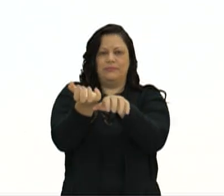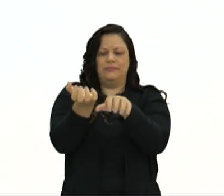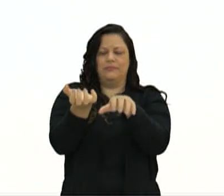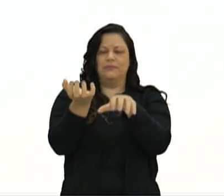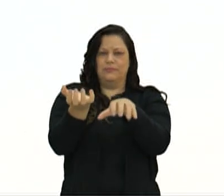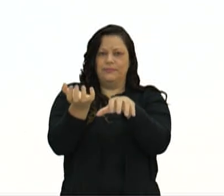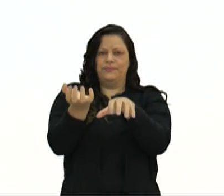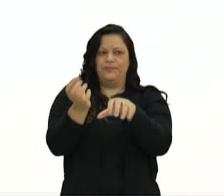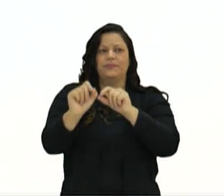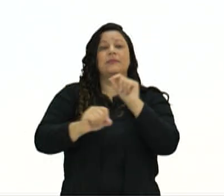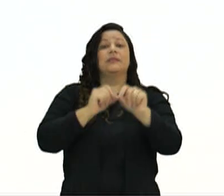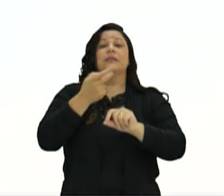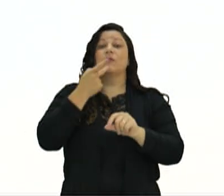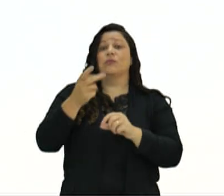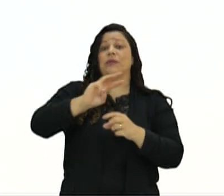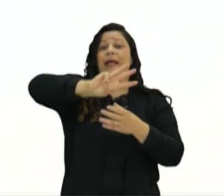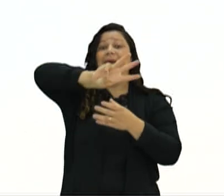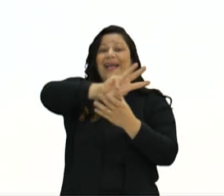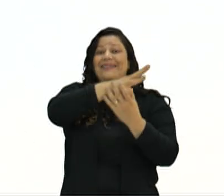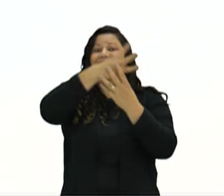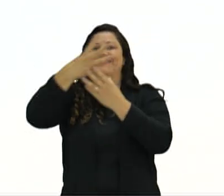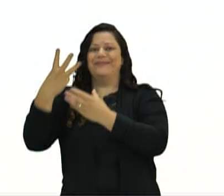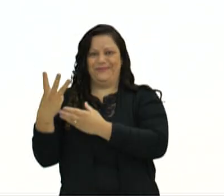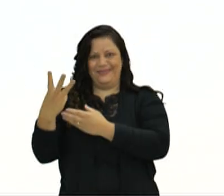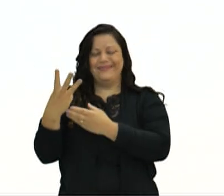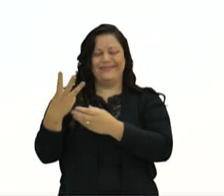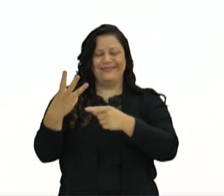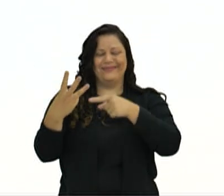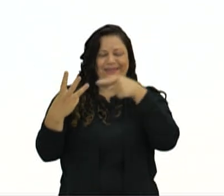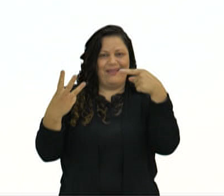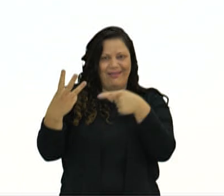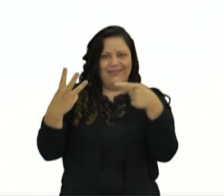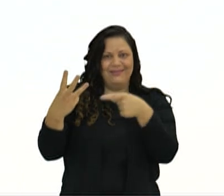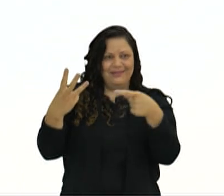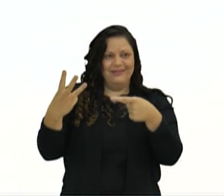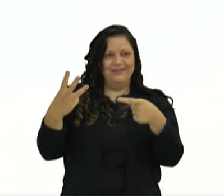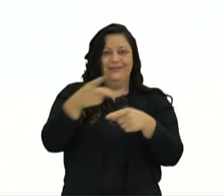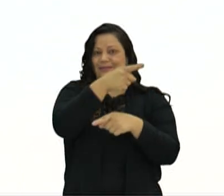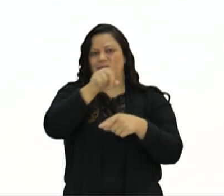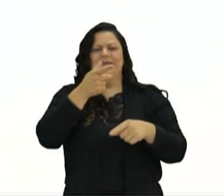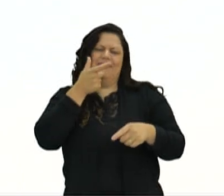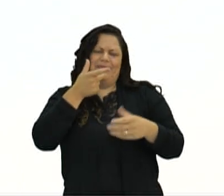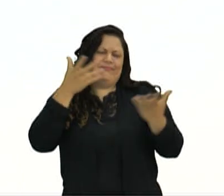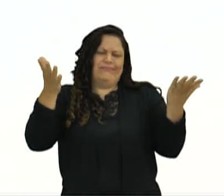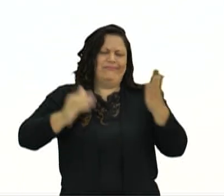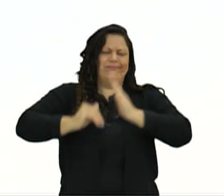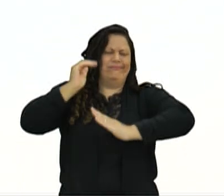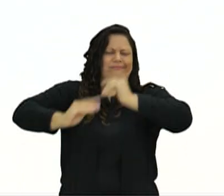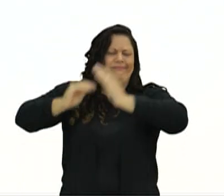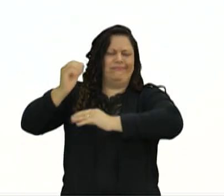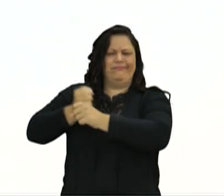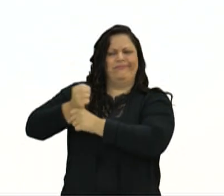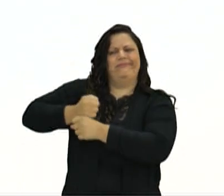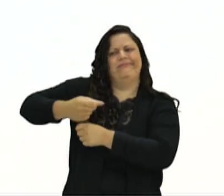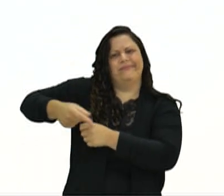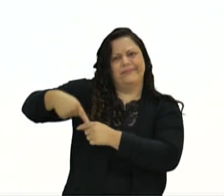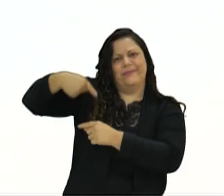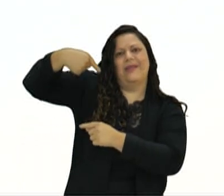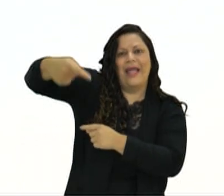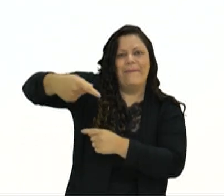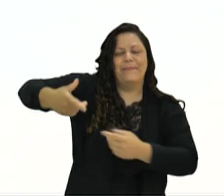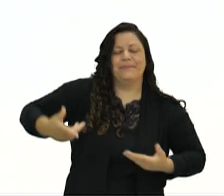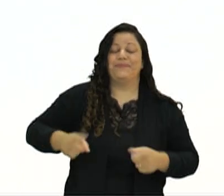a teoria da tripartição dos poderes, ele não está falando sobre isso aí mesmo, porque isso foi construído muito depois, né?